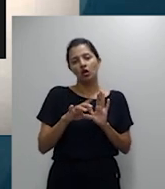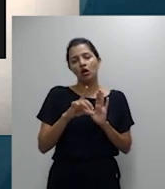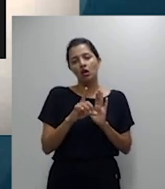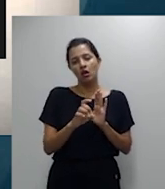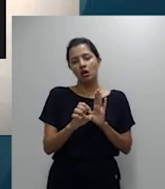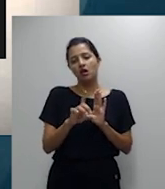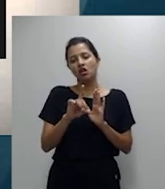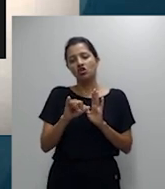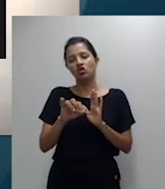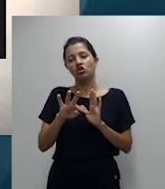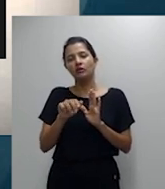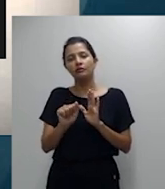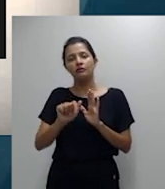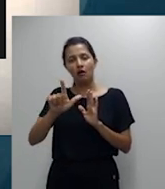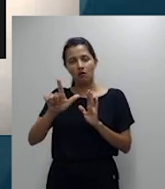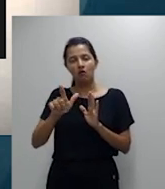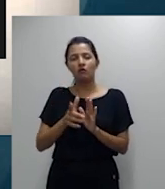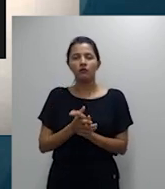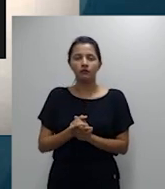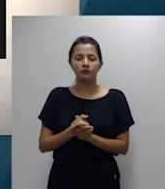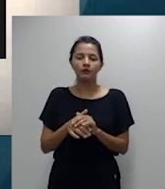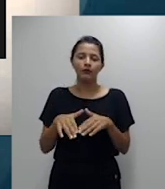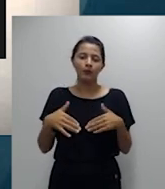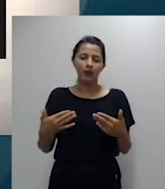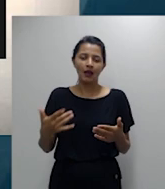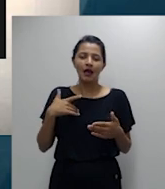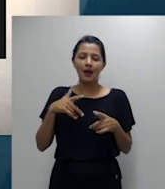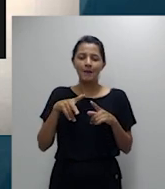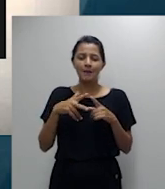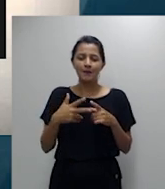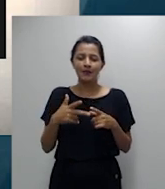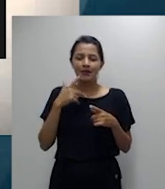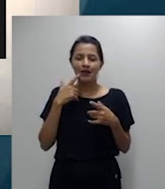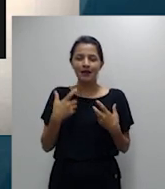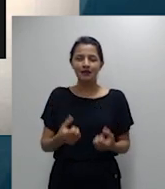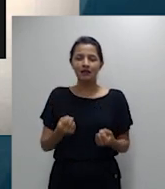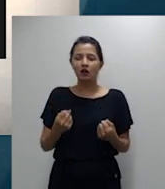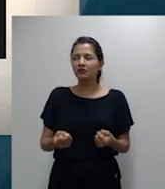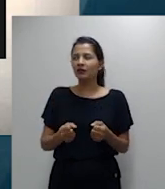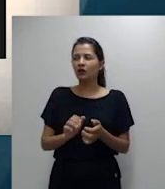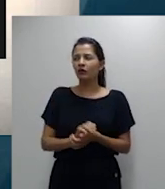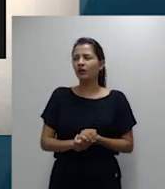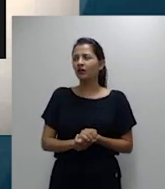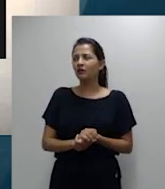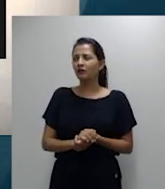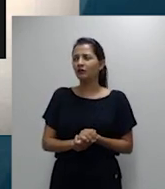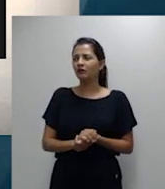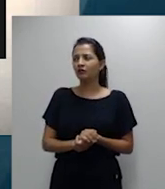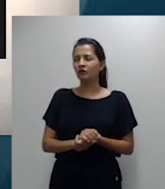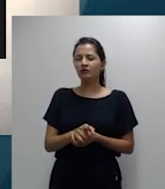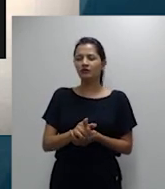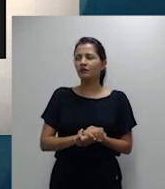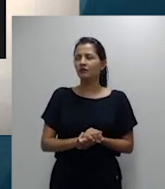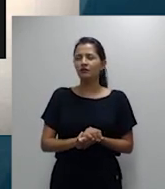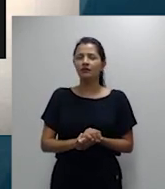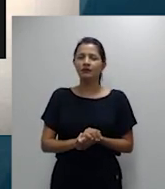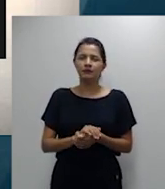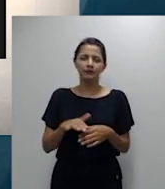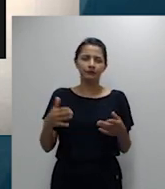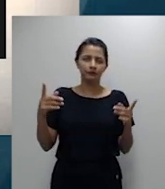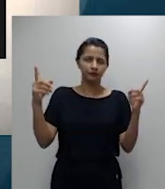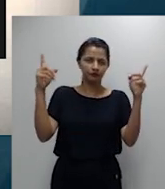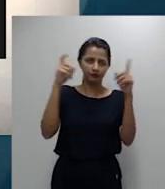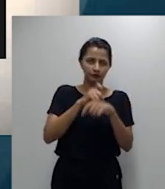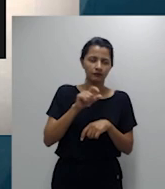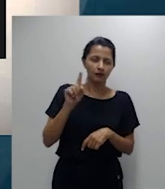mérito mesmo nada da complexidade da questão reconheço sua falta de planta de compatibilidade